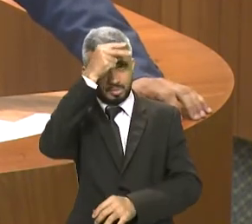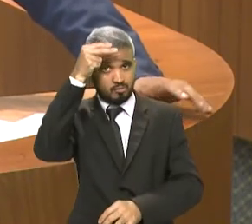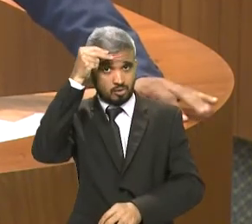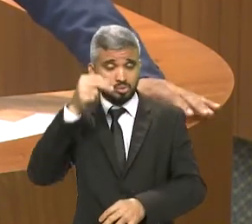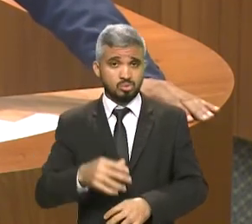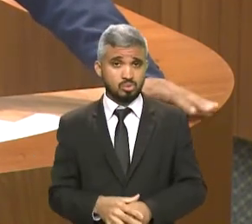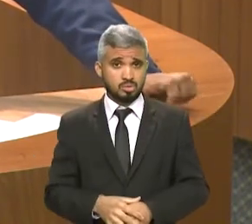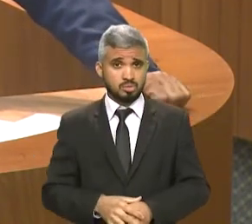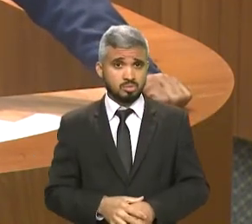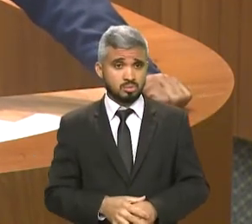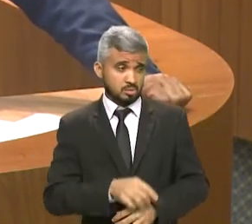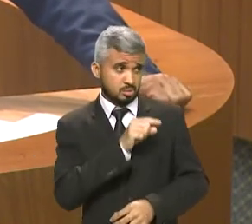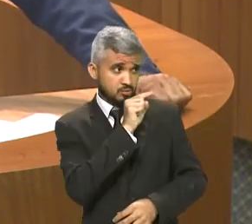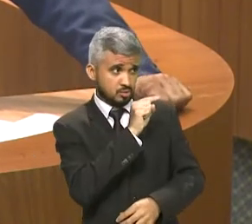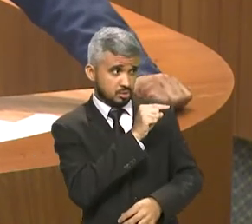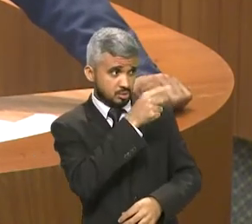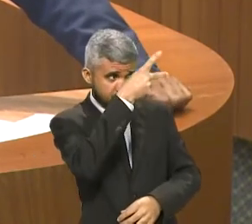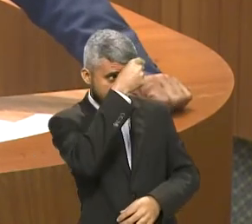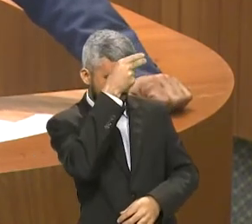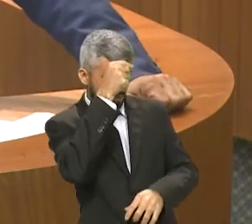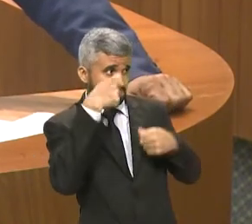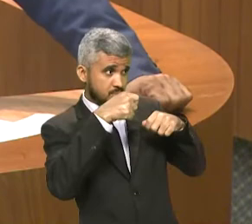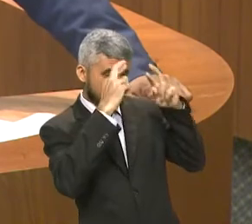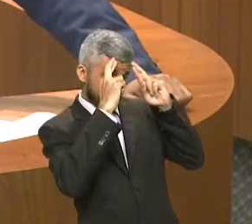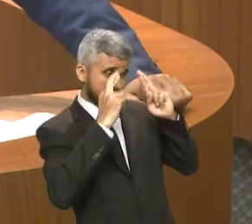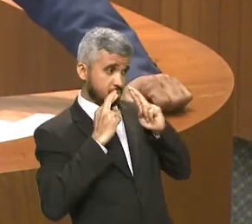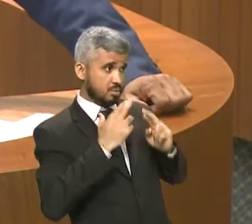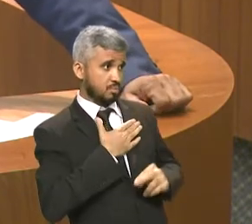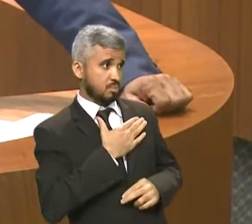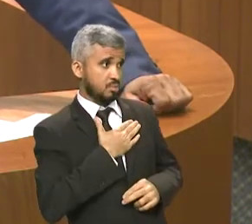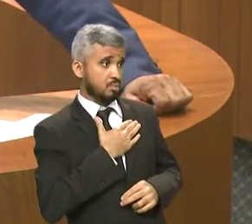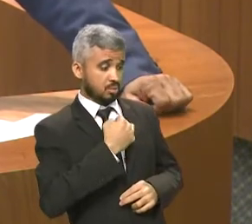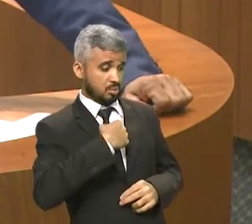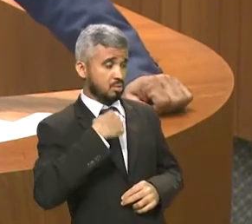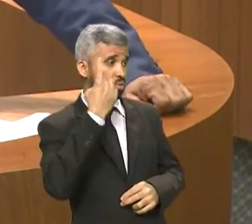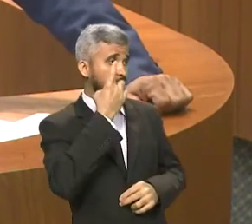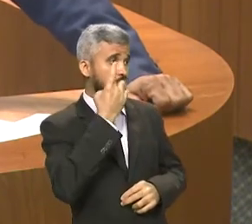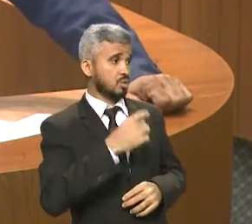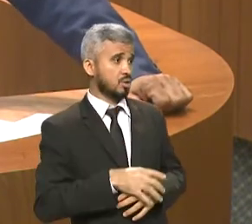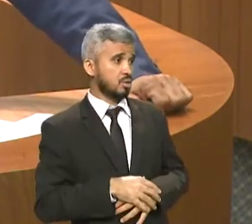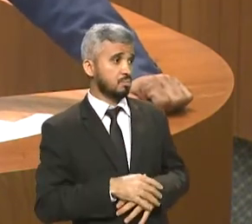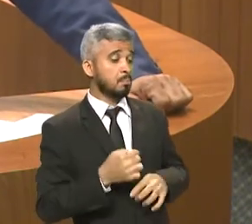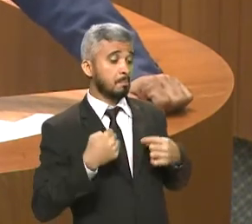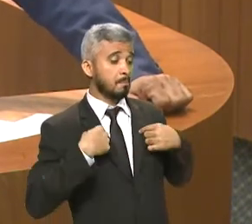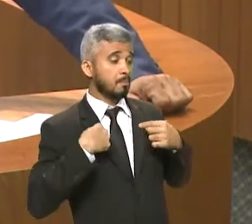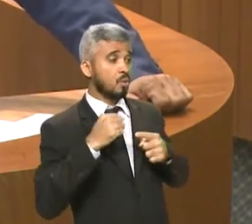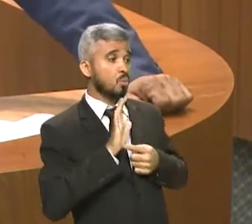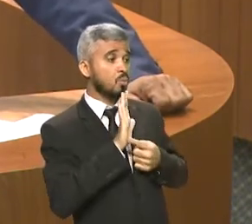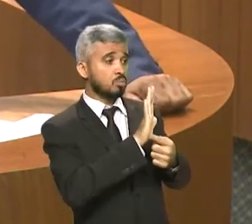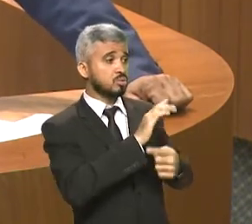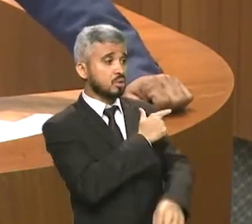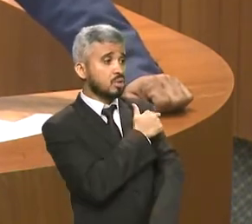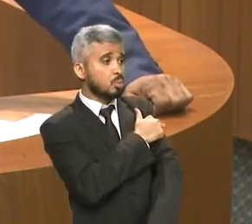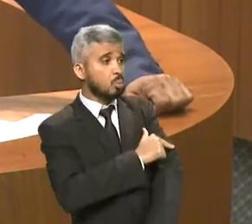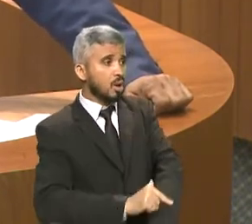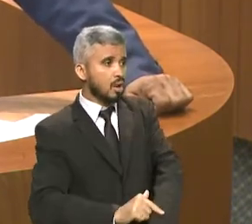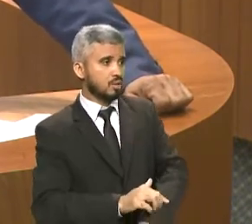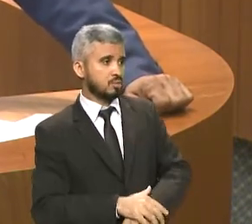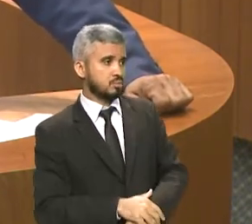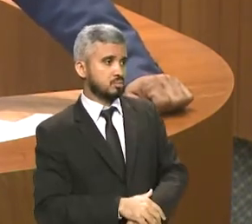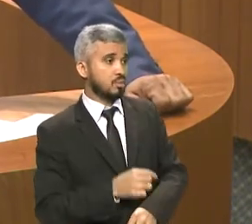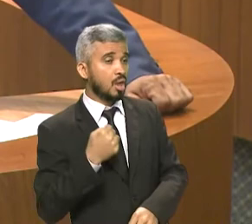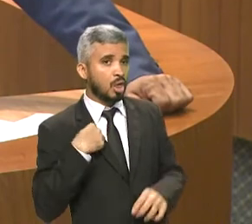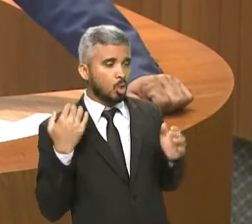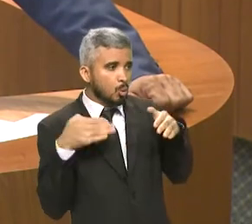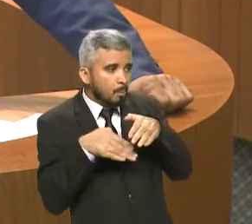E a senhora está de respeitar o mandato do deputado Hélio. Mas eu fui educado para mostrar para a senhora que professor é educado. Eu fui humilde, não